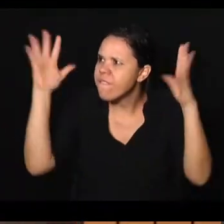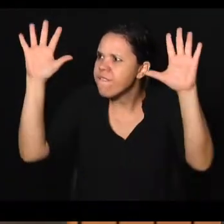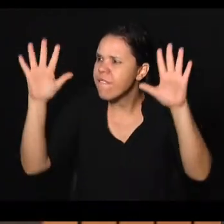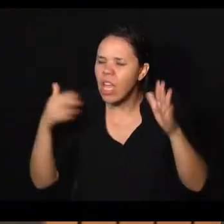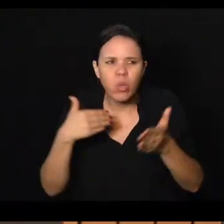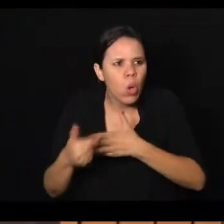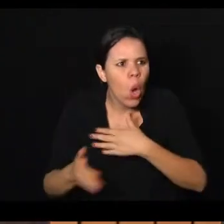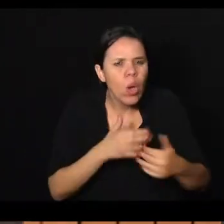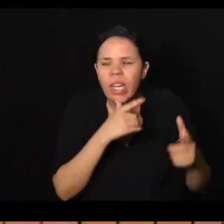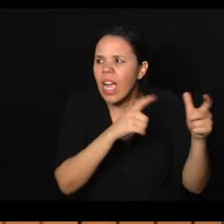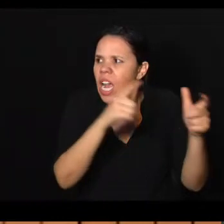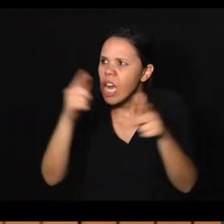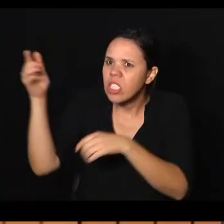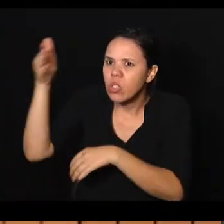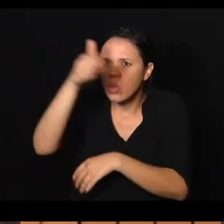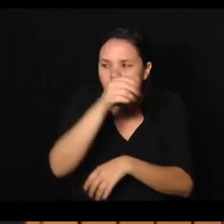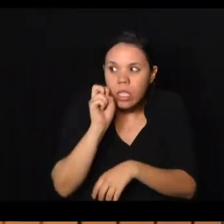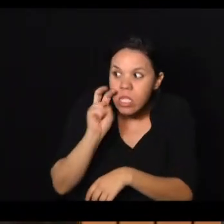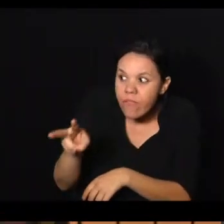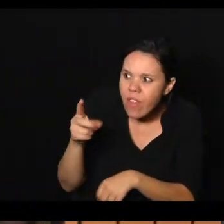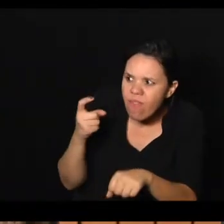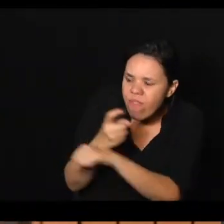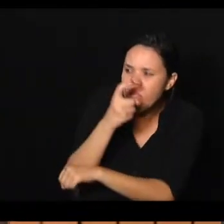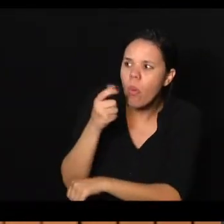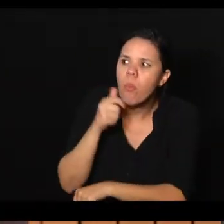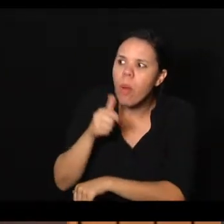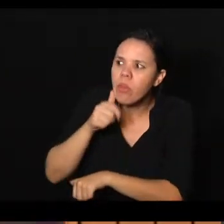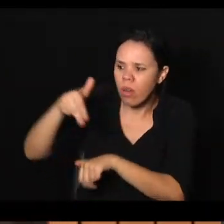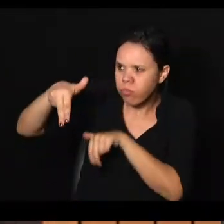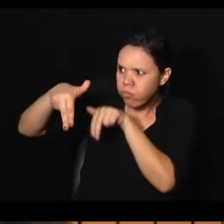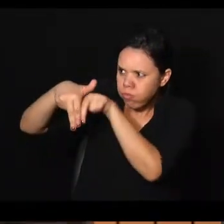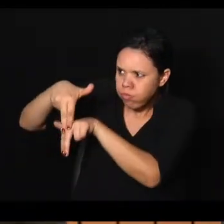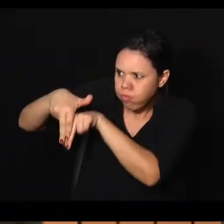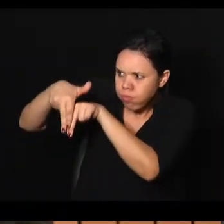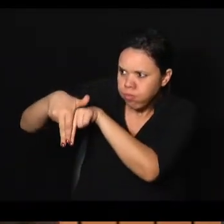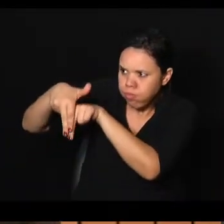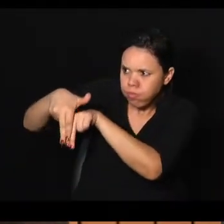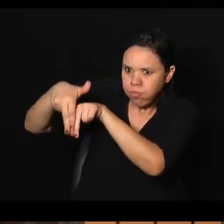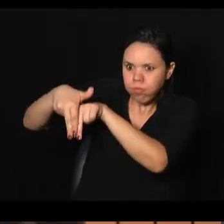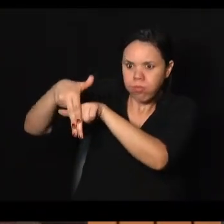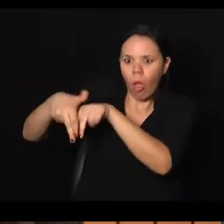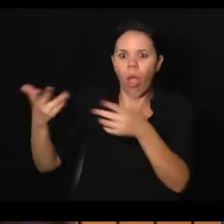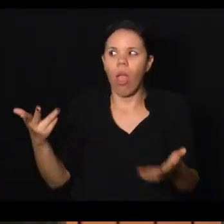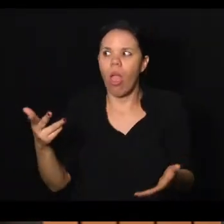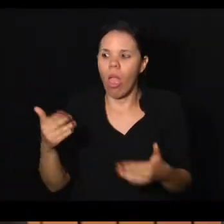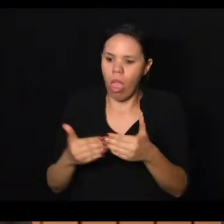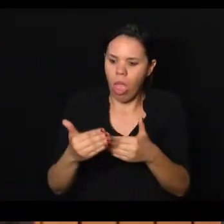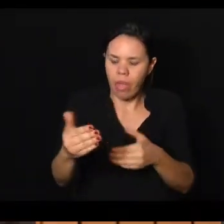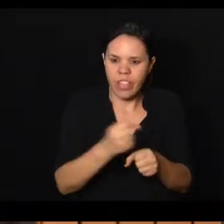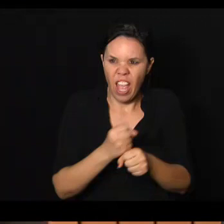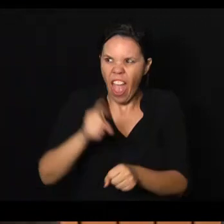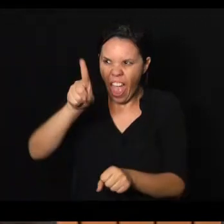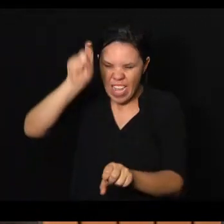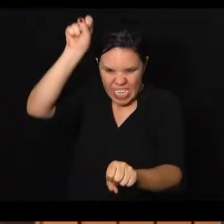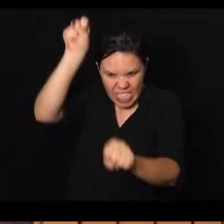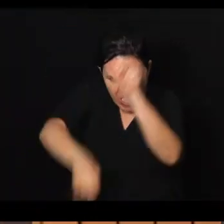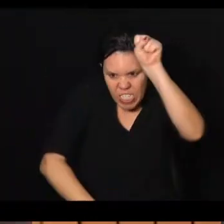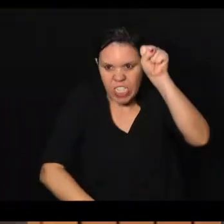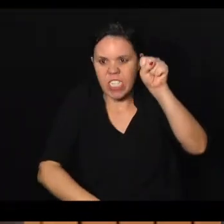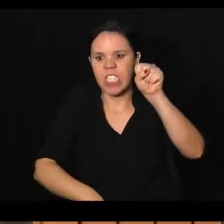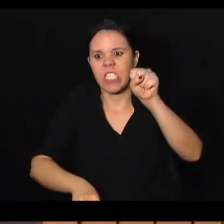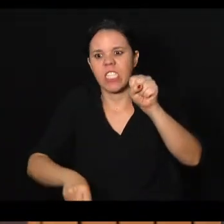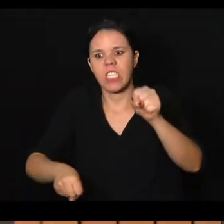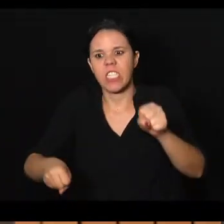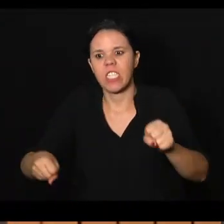público, pegar uma mulher, acochar essa mulher, a partir deste ano, é crime. E nós não